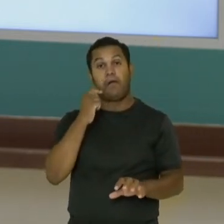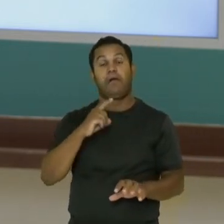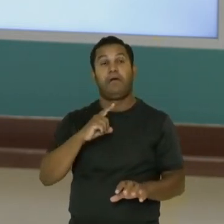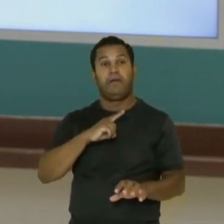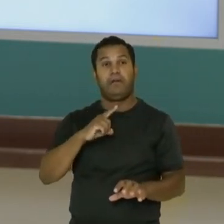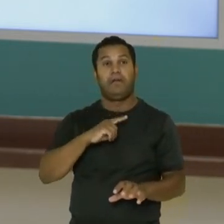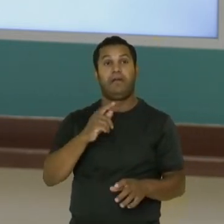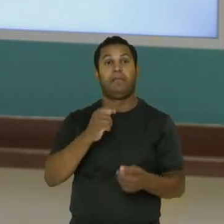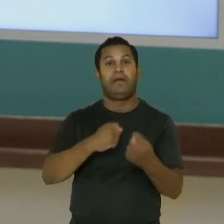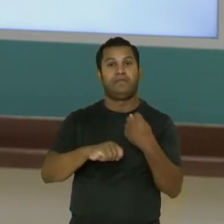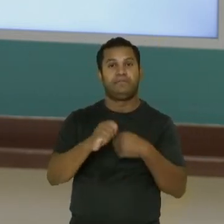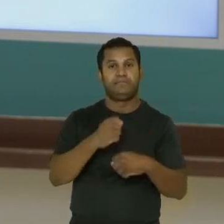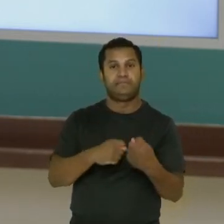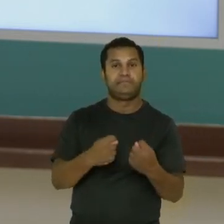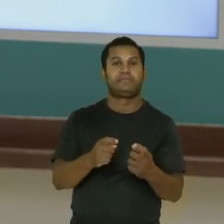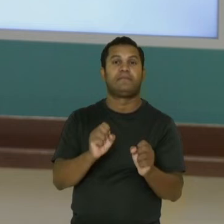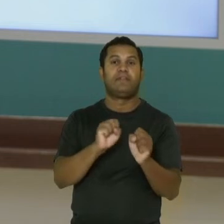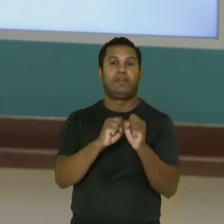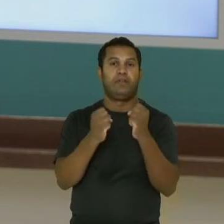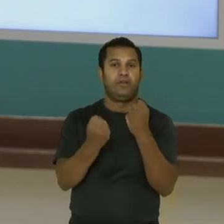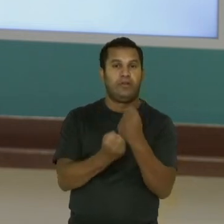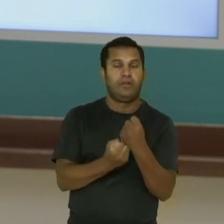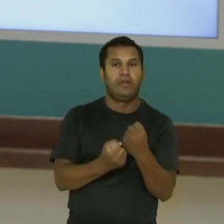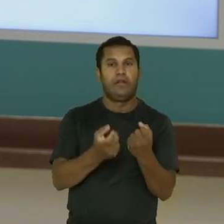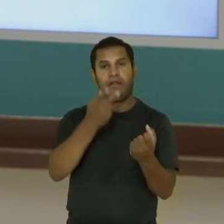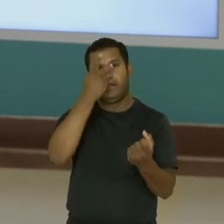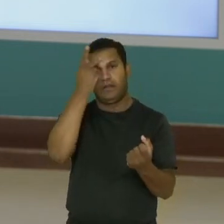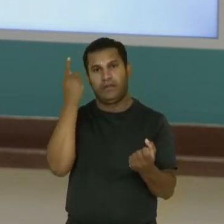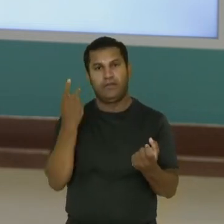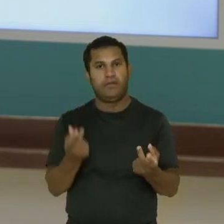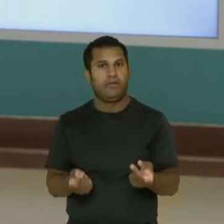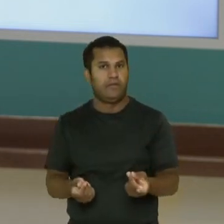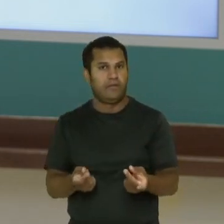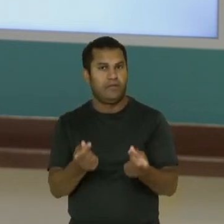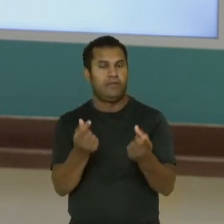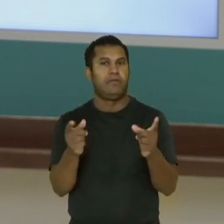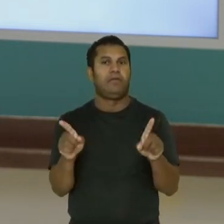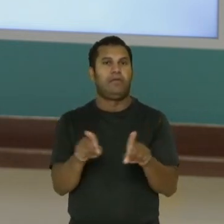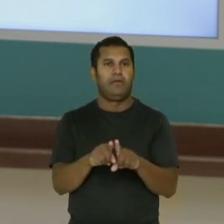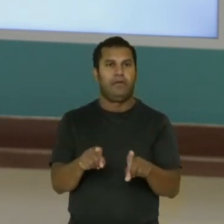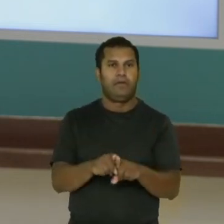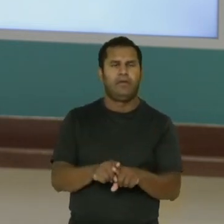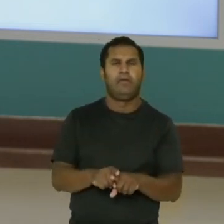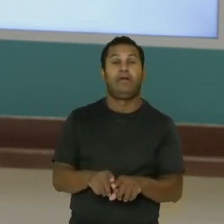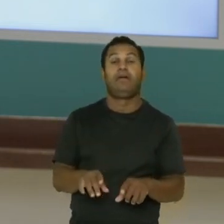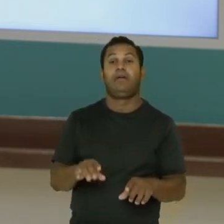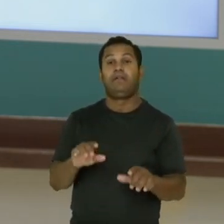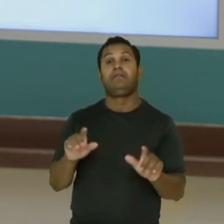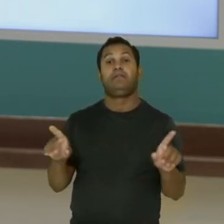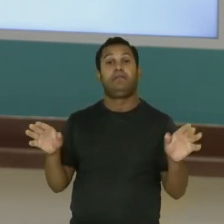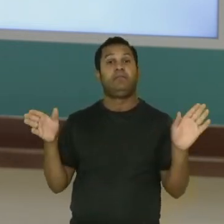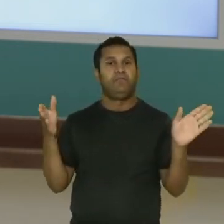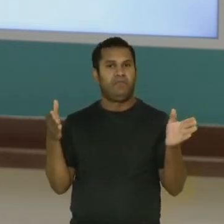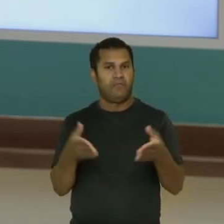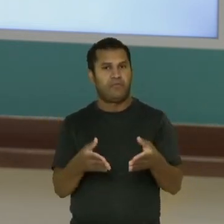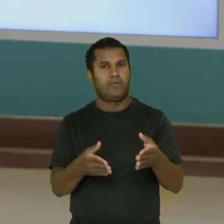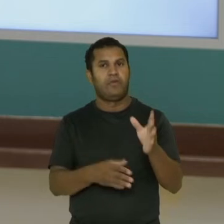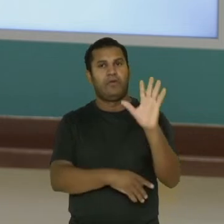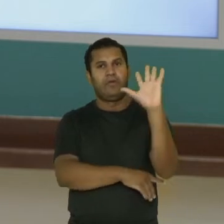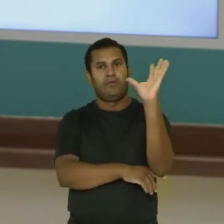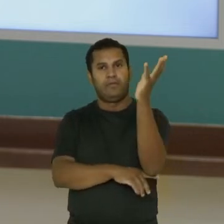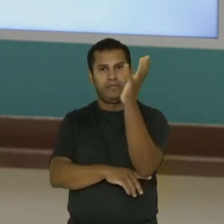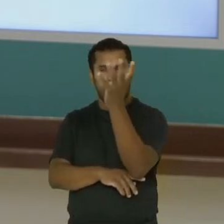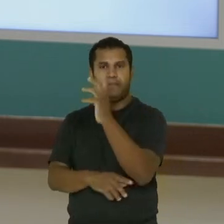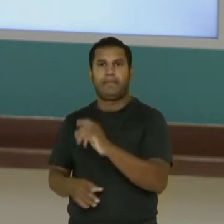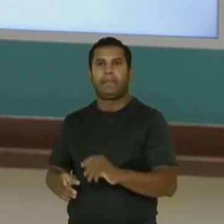ou seja, de desenvolvimento econômico, da sociedade como um todo, além do clima, do relevo, da vegetação. Então nós vamos